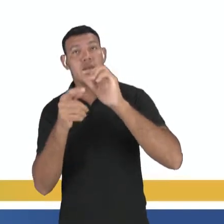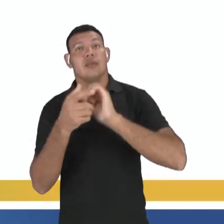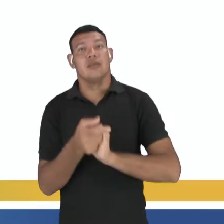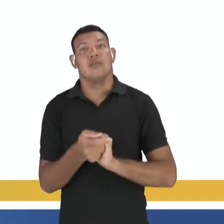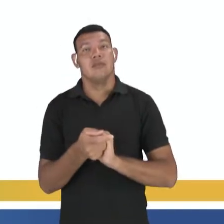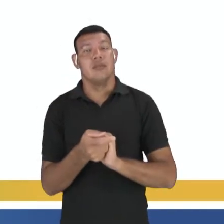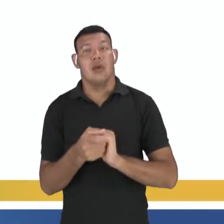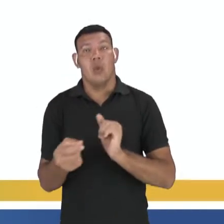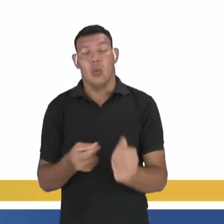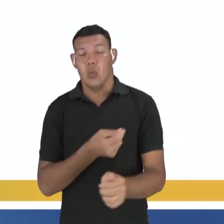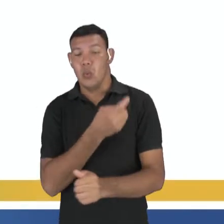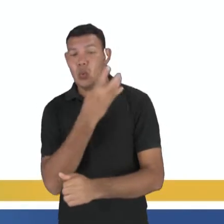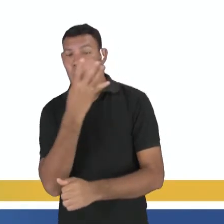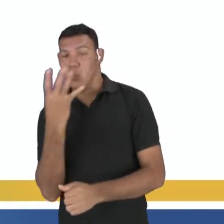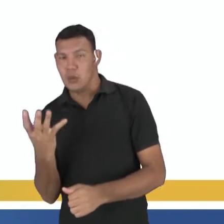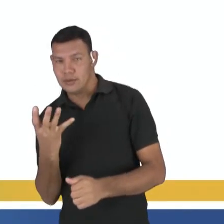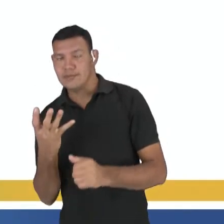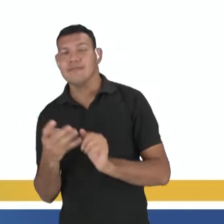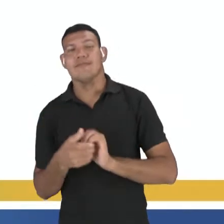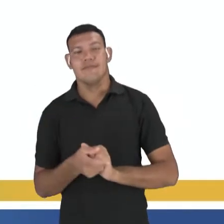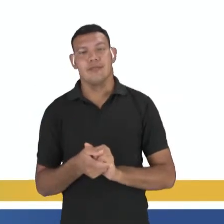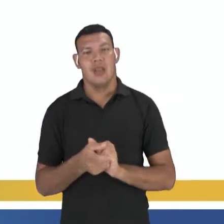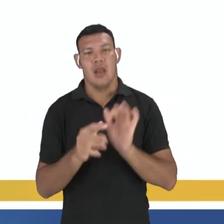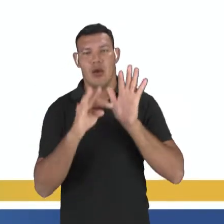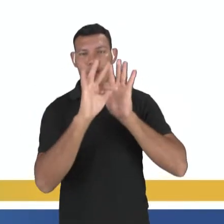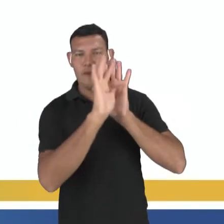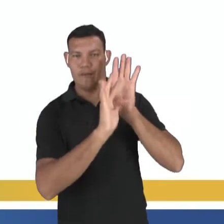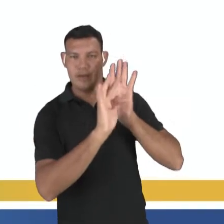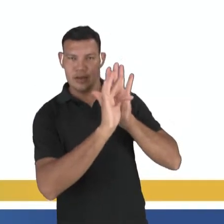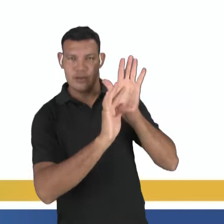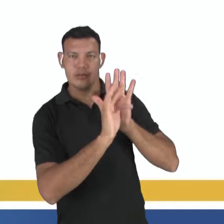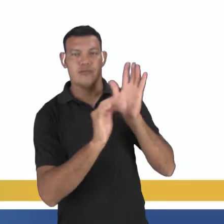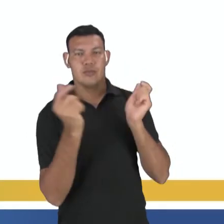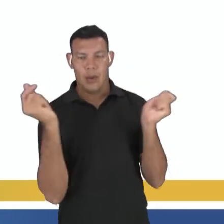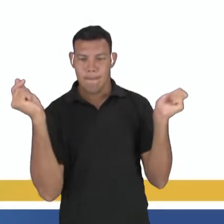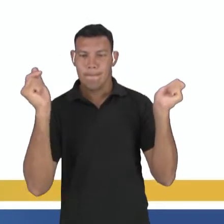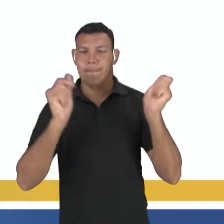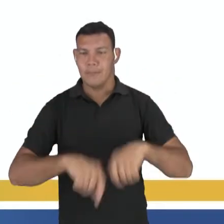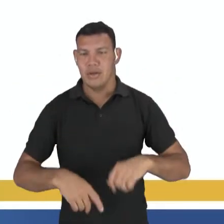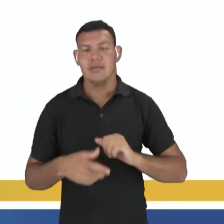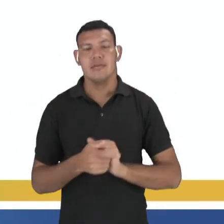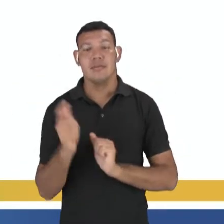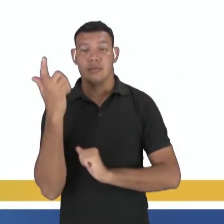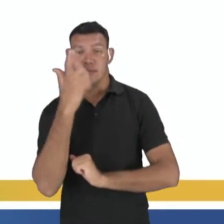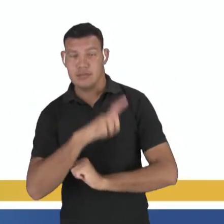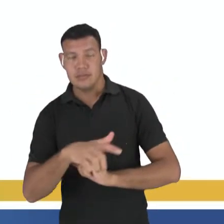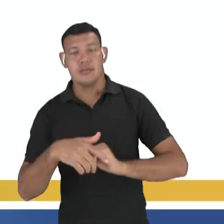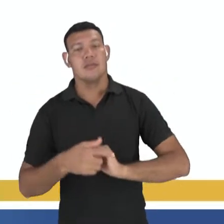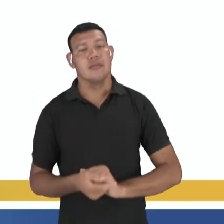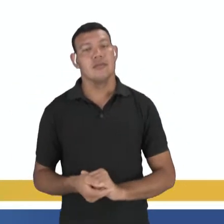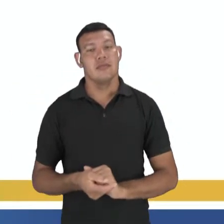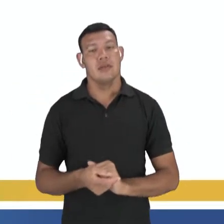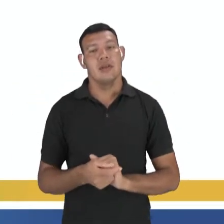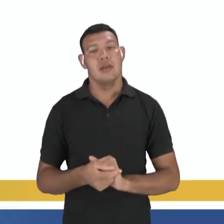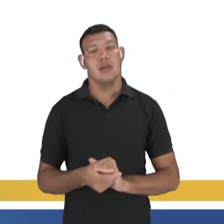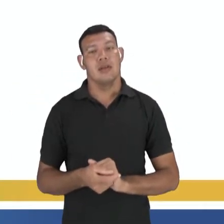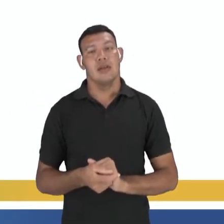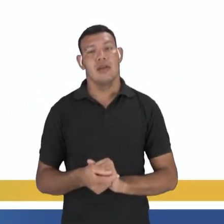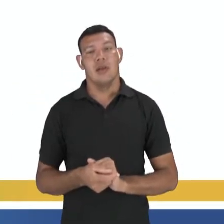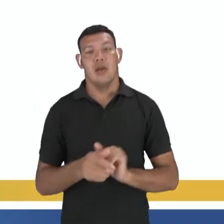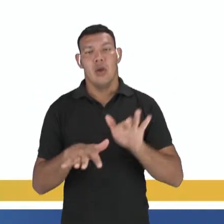lados, certo? Então com essa formulazinha aí você sempre vai obter a média aritmética simples de um rol de